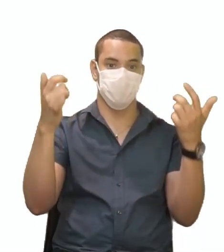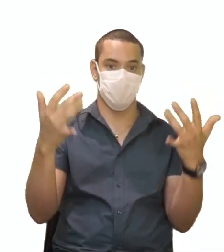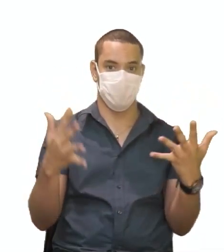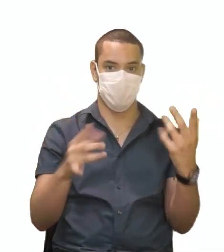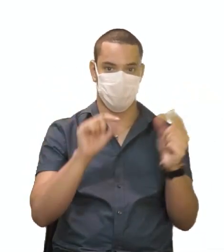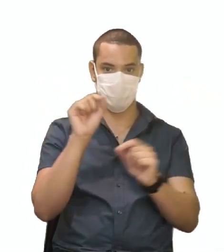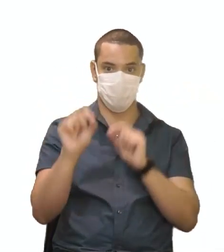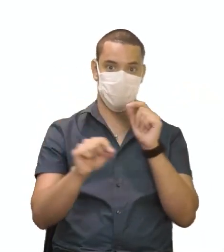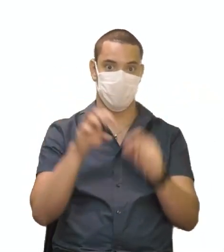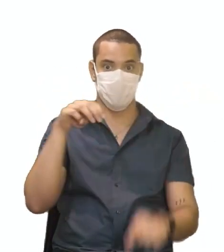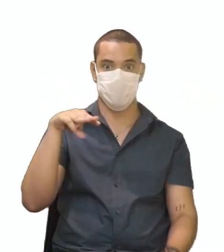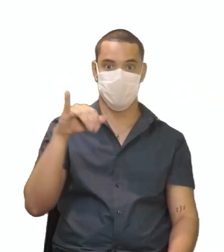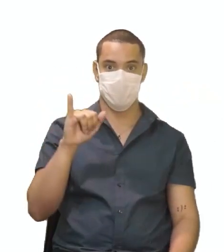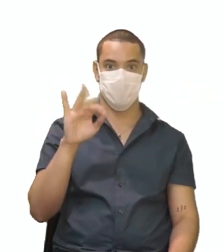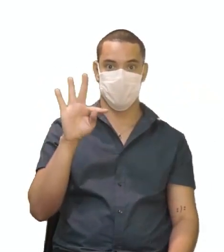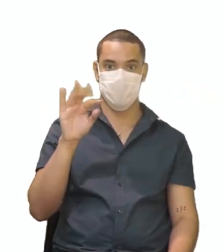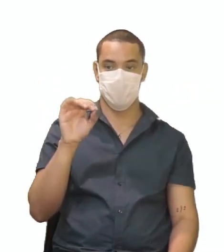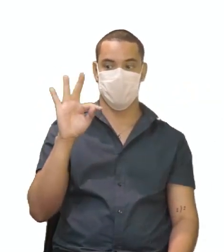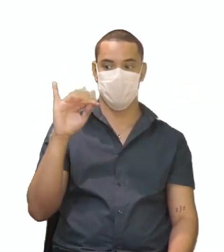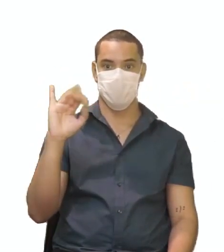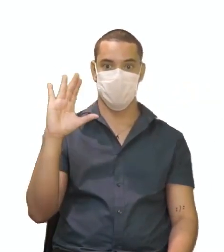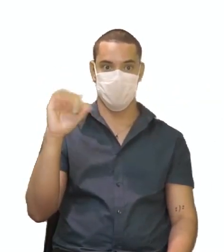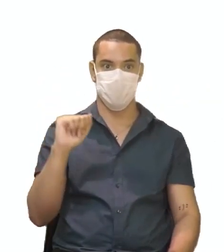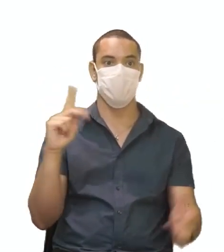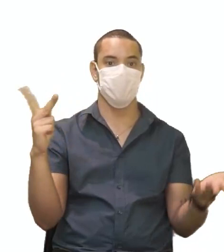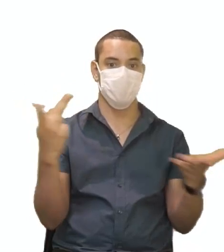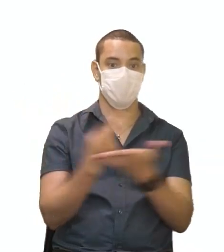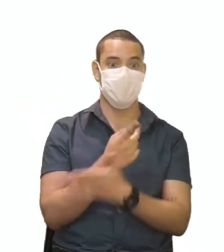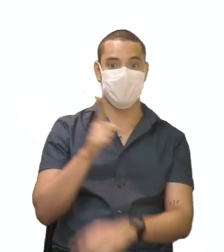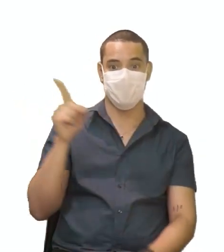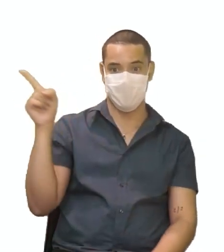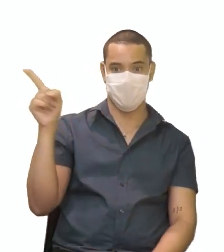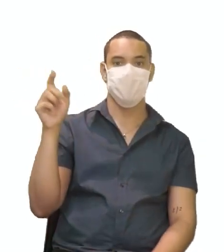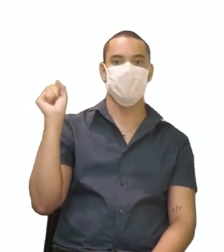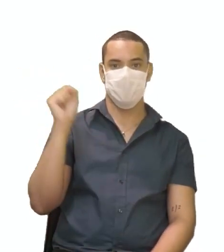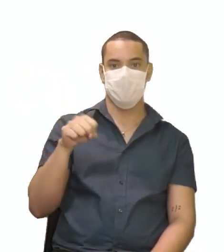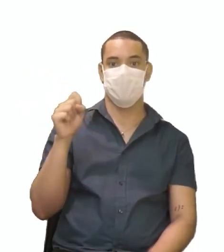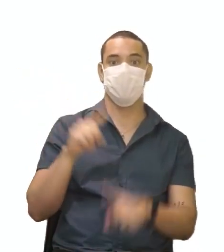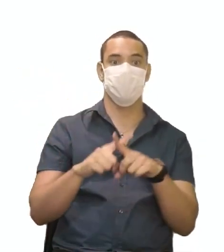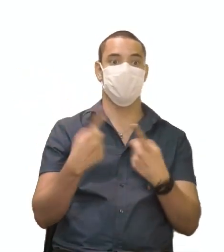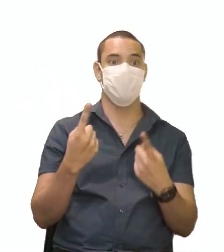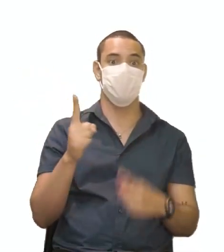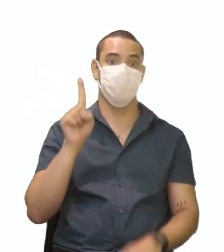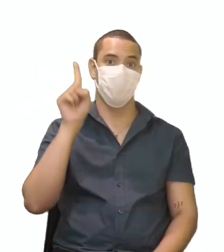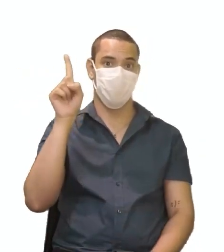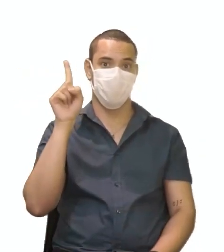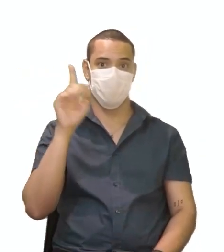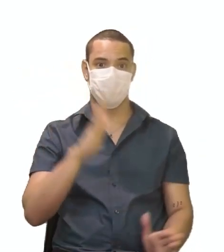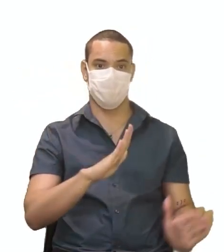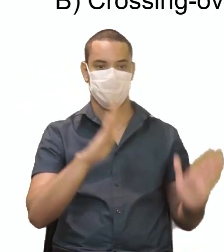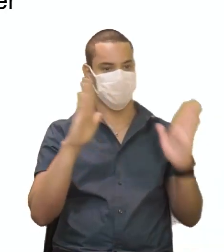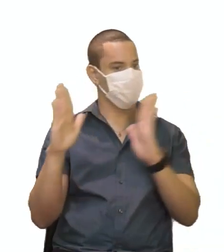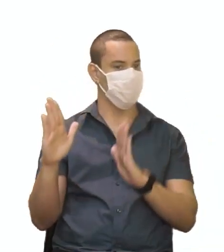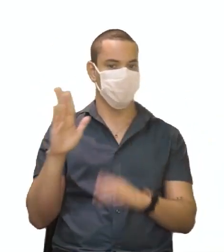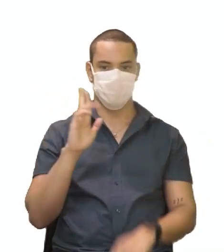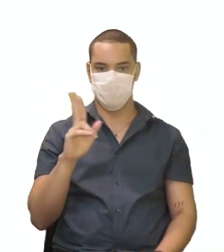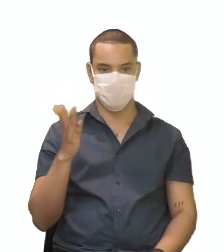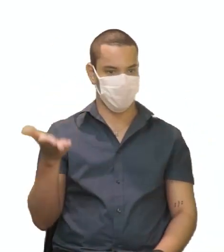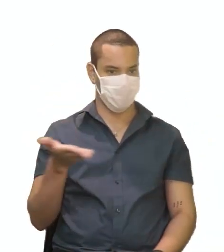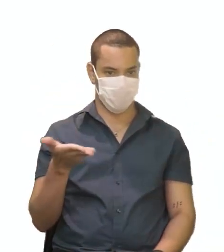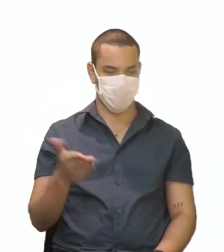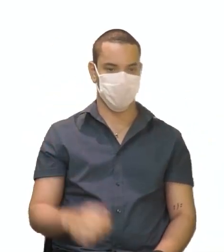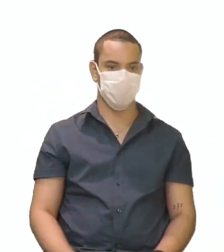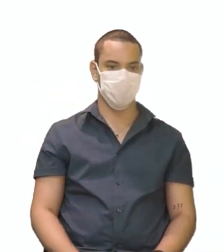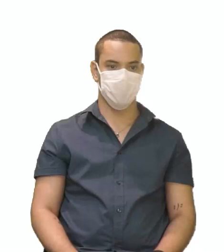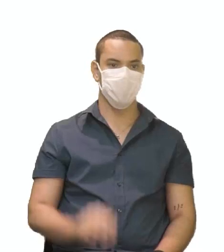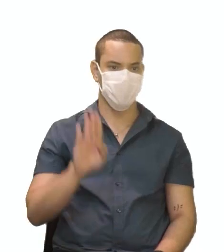anáfase mitótica e não meiótica, porque esse evento vai acontecer, mas na anáfase 1 da meiose. Vamos